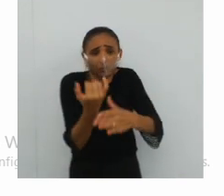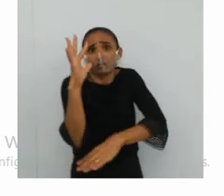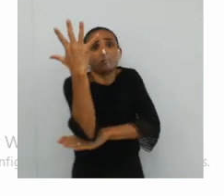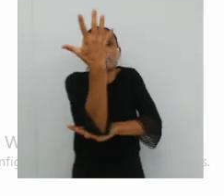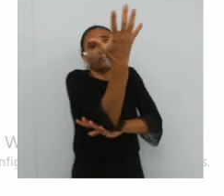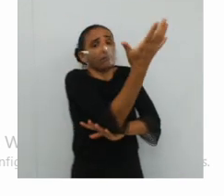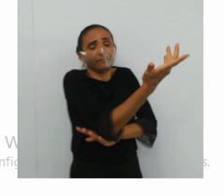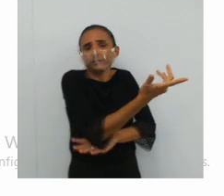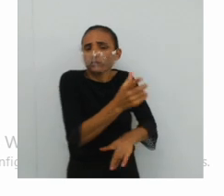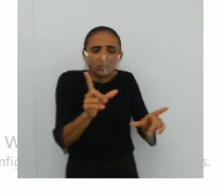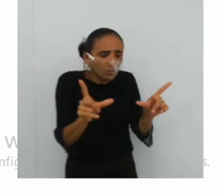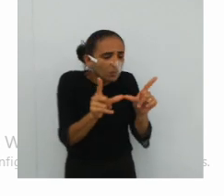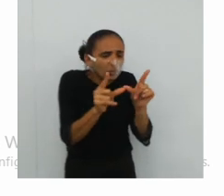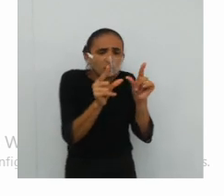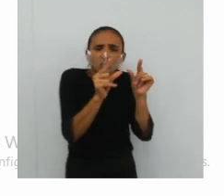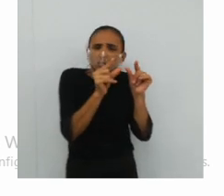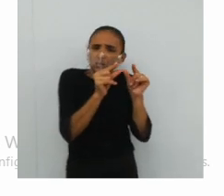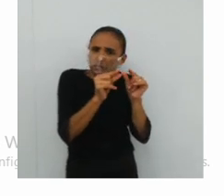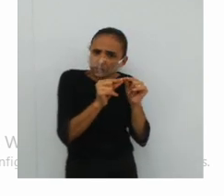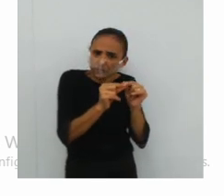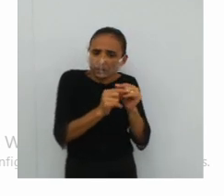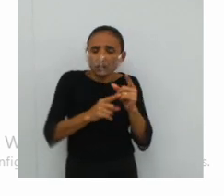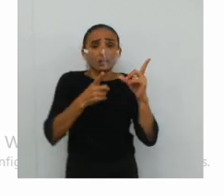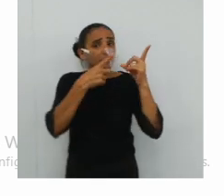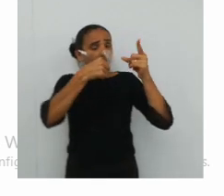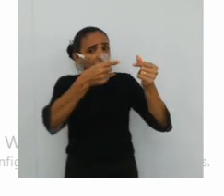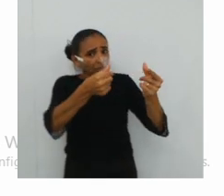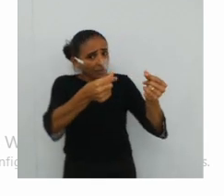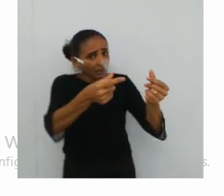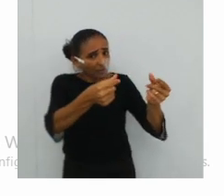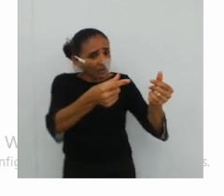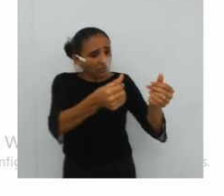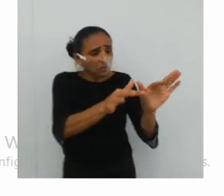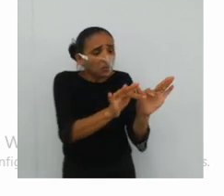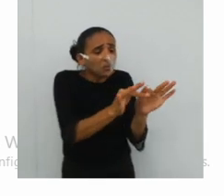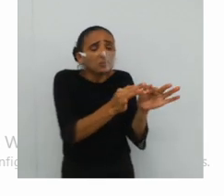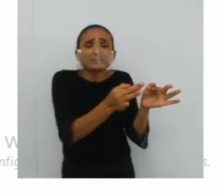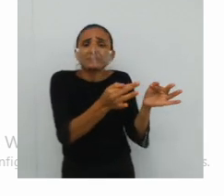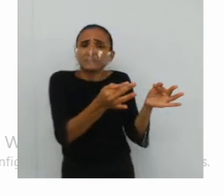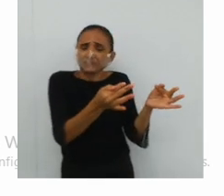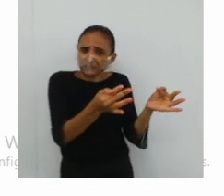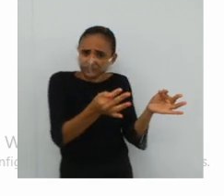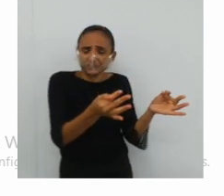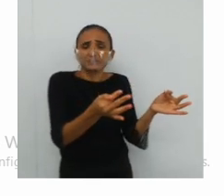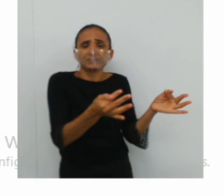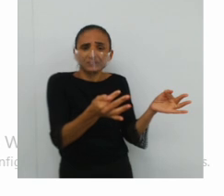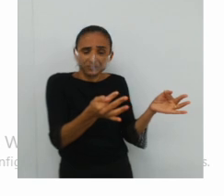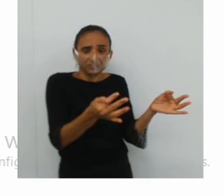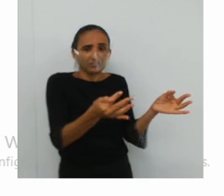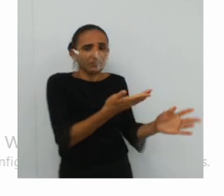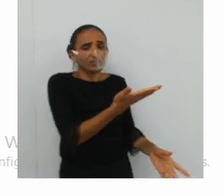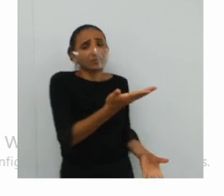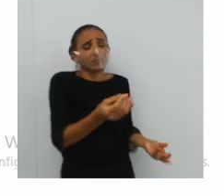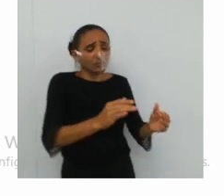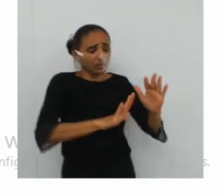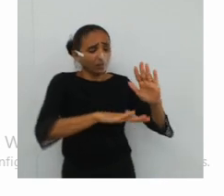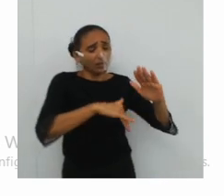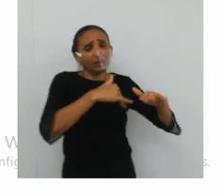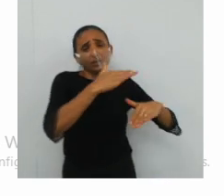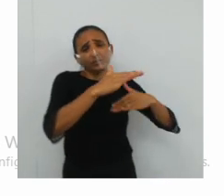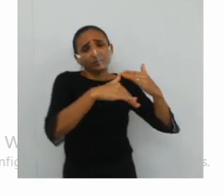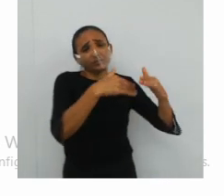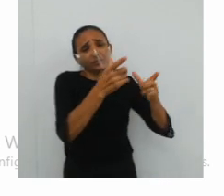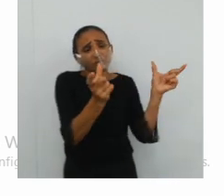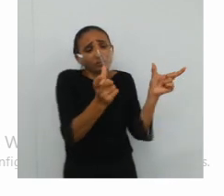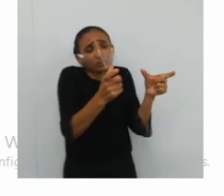então ele tem uma grande perda. O capital financeiro é precário. Ok? E a